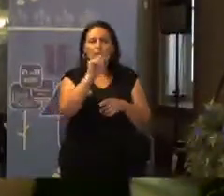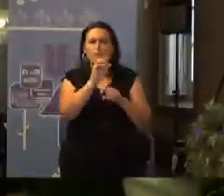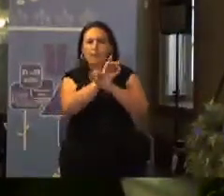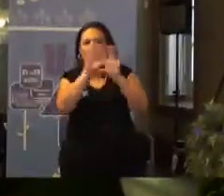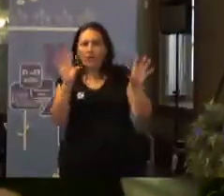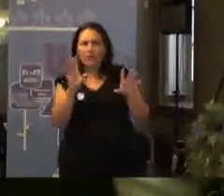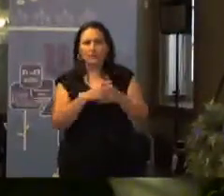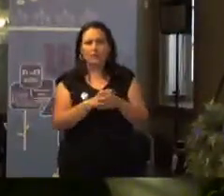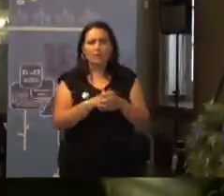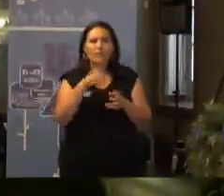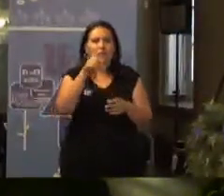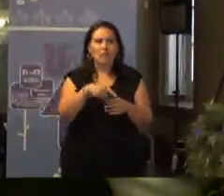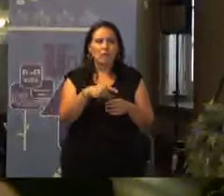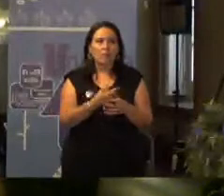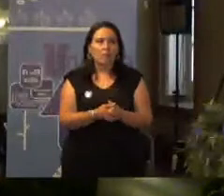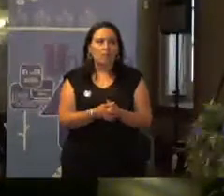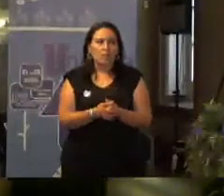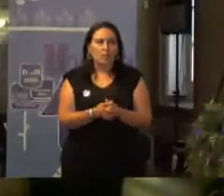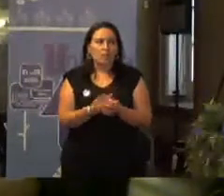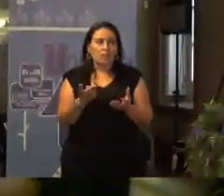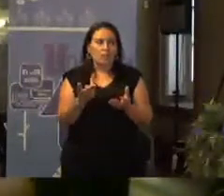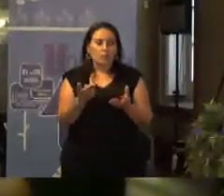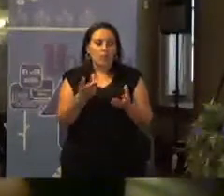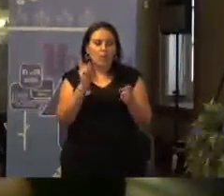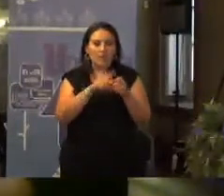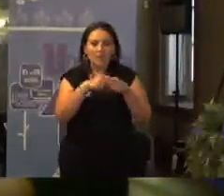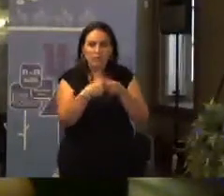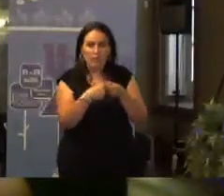preparação de quadros e, portanto, até de uma perspectiva de